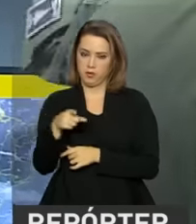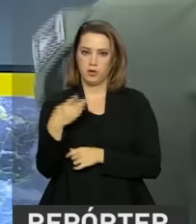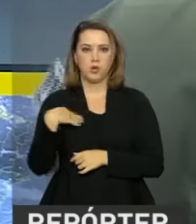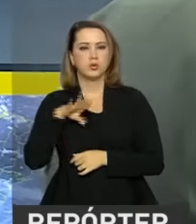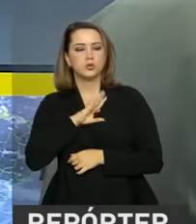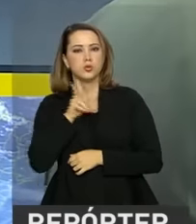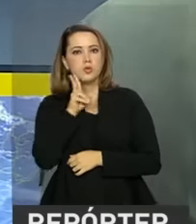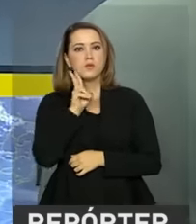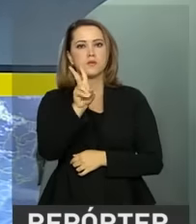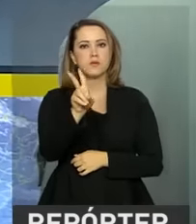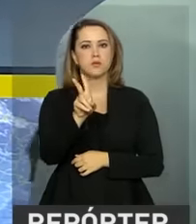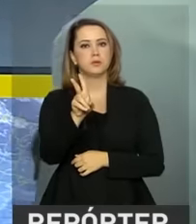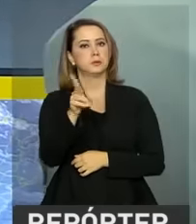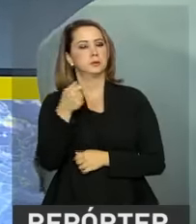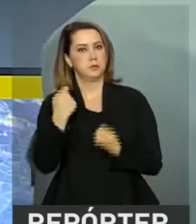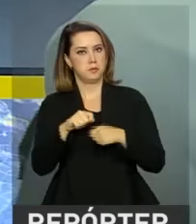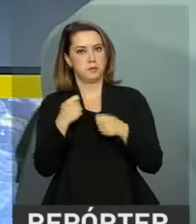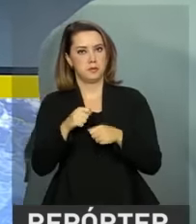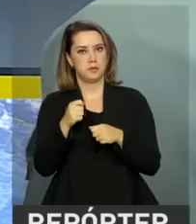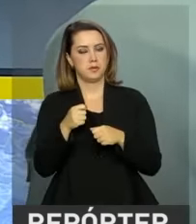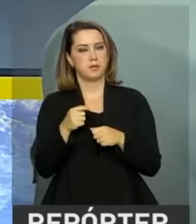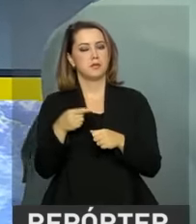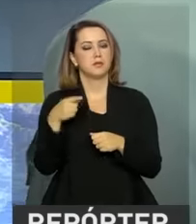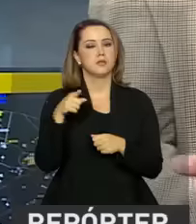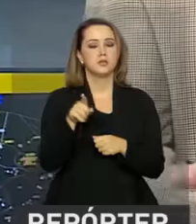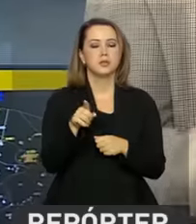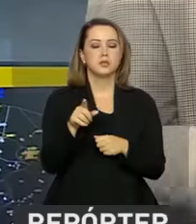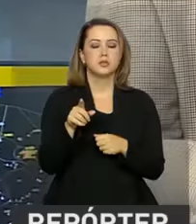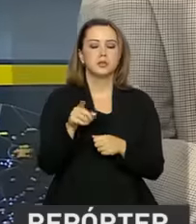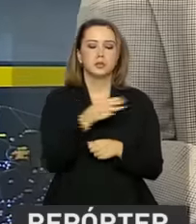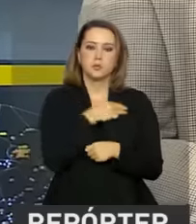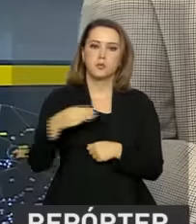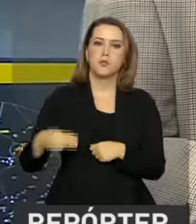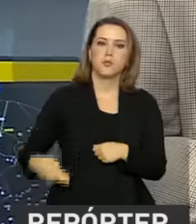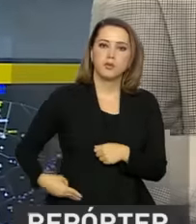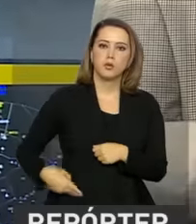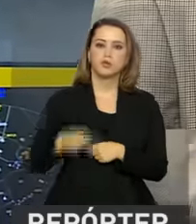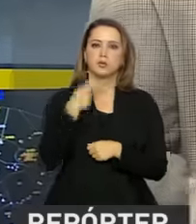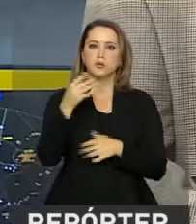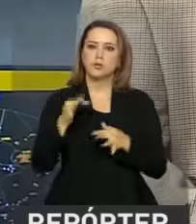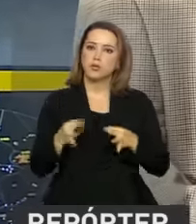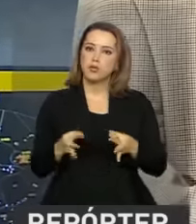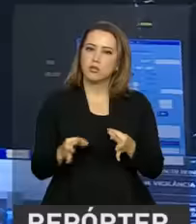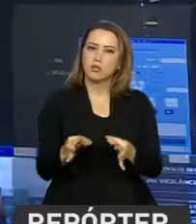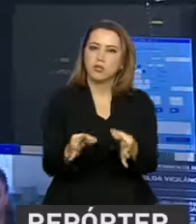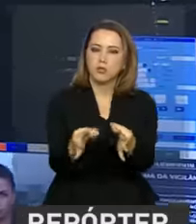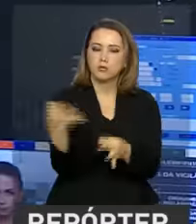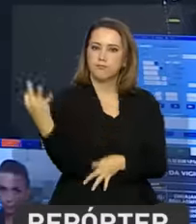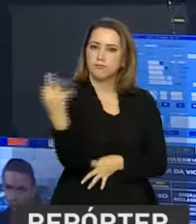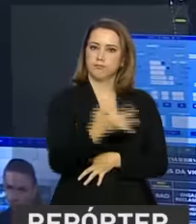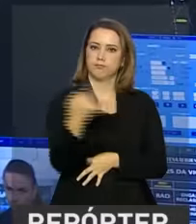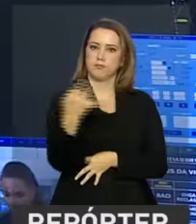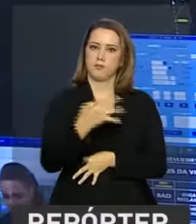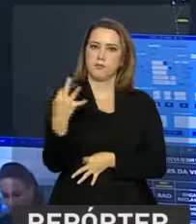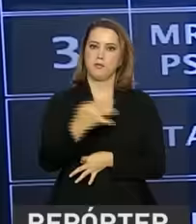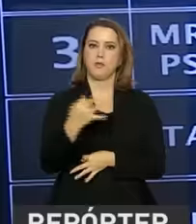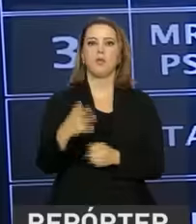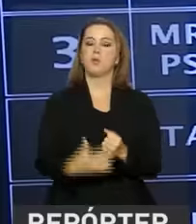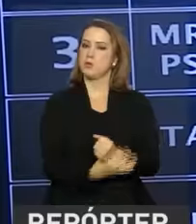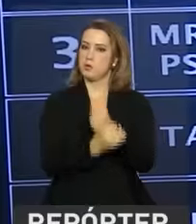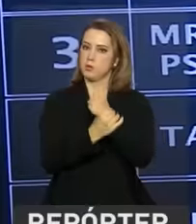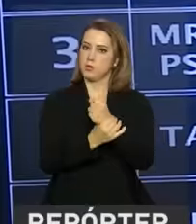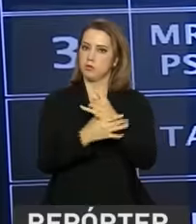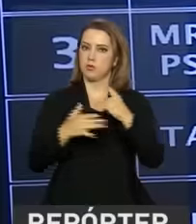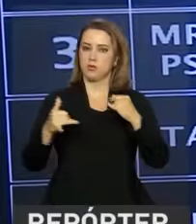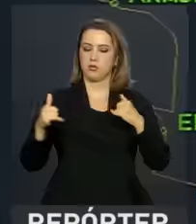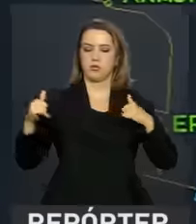botamos aqui matrizes de decisões o ministro disse que vão ser utilizados instrumentos de ponta para garantir a segurança do espaço aéreo e que o